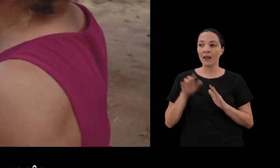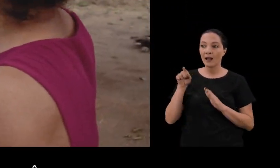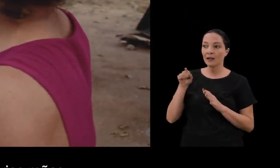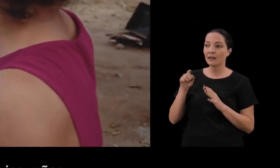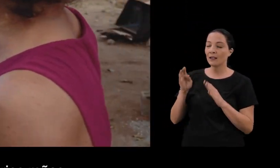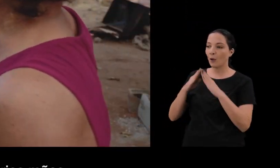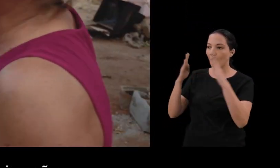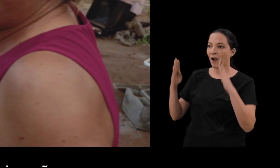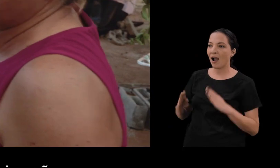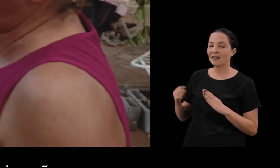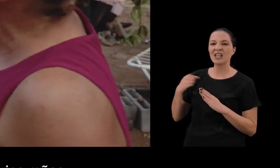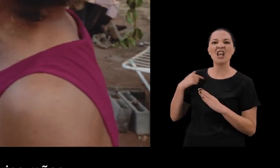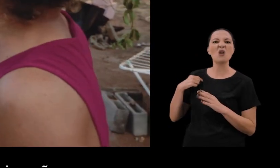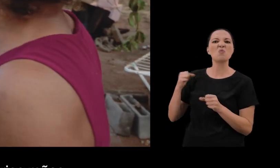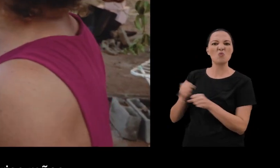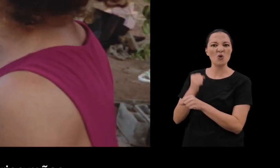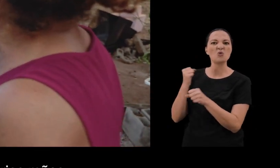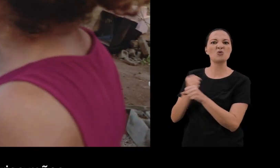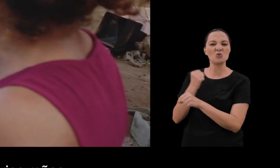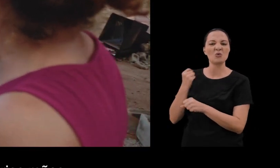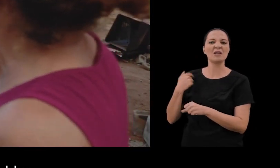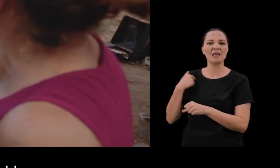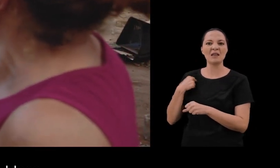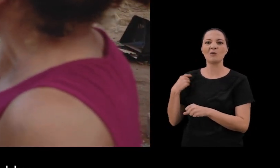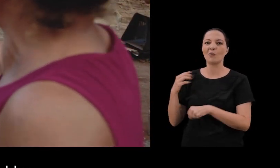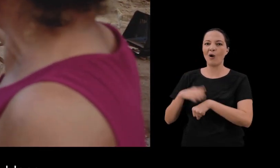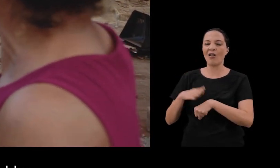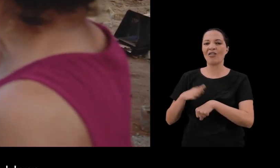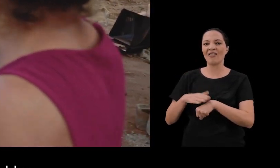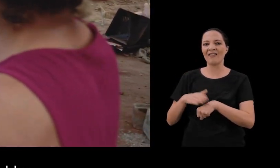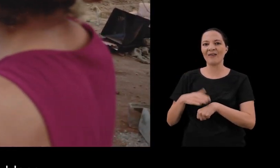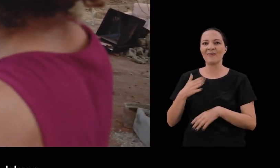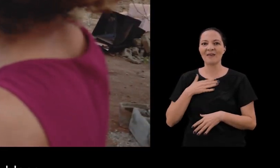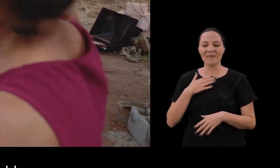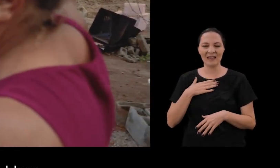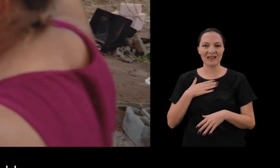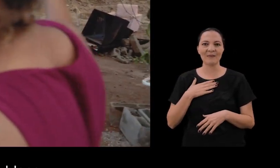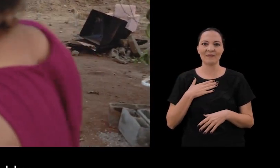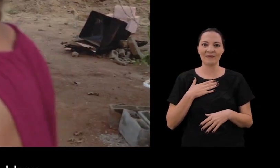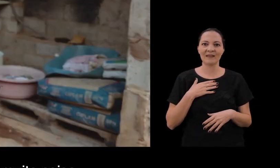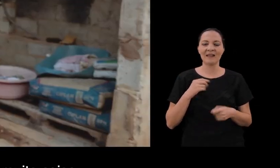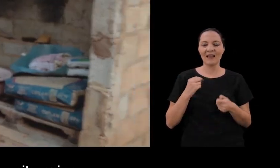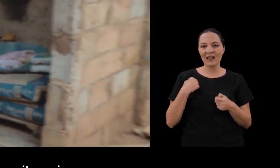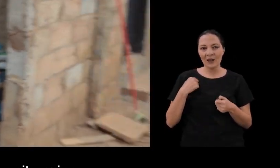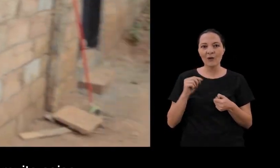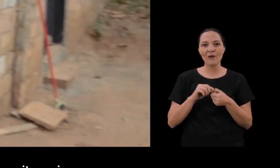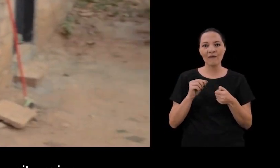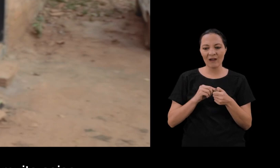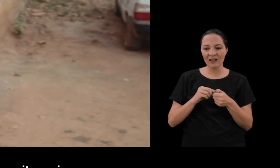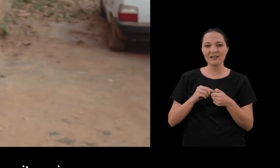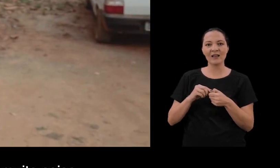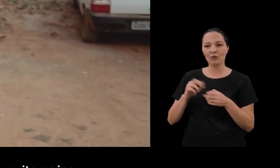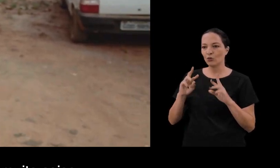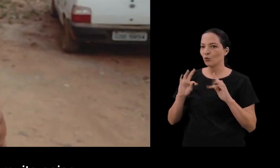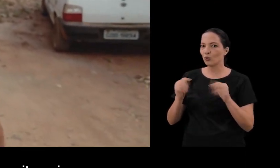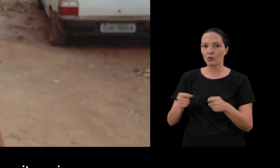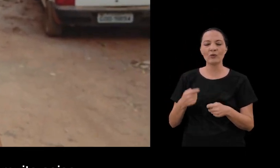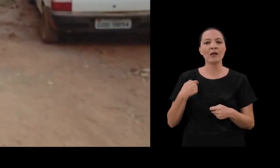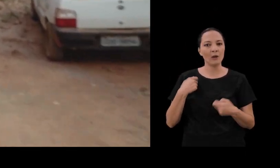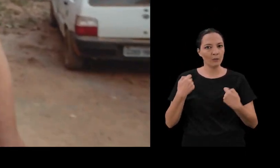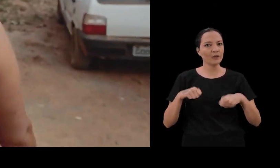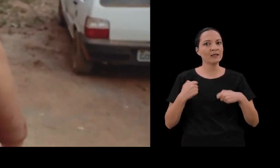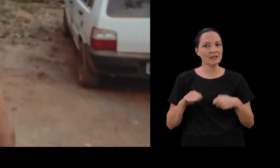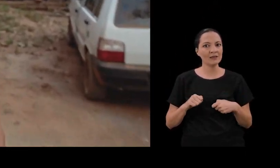vocês estão vendo aí, é feito pelas minhas próprias mãos mesmo, né? Do mês que faço o bloco, é feito todo emendado. Tivemos que abrir mão de muita coisa para isso,